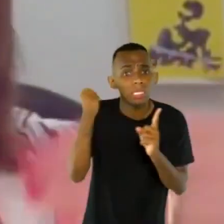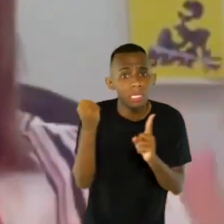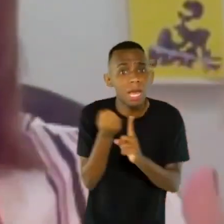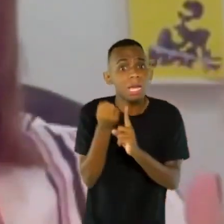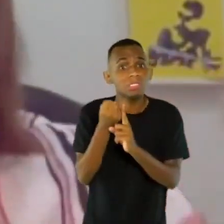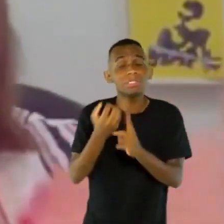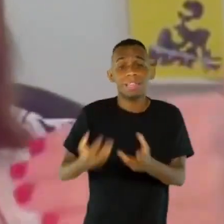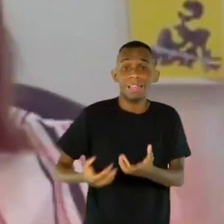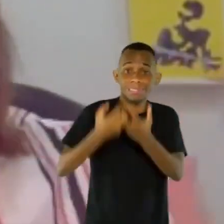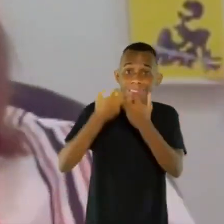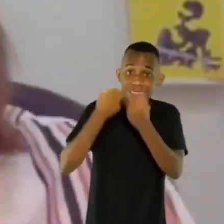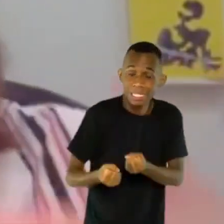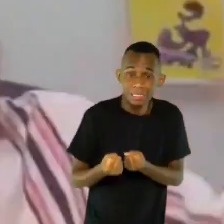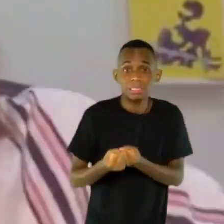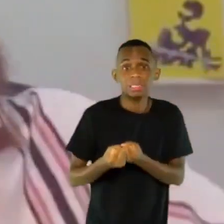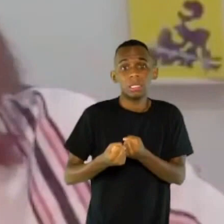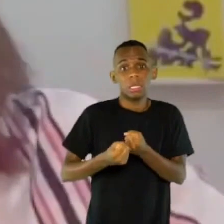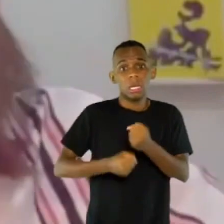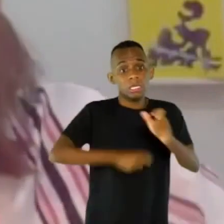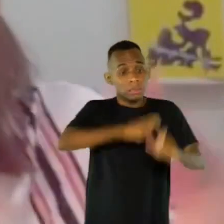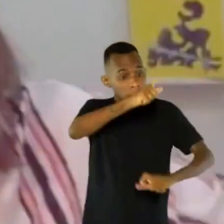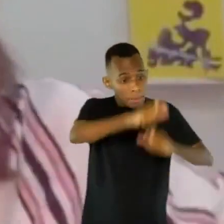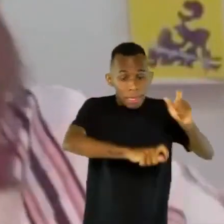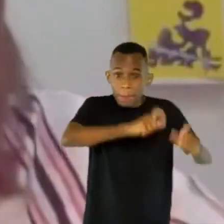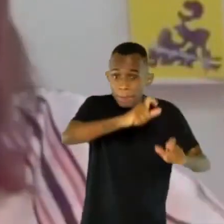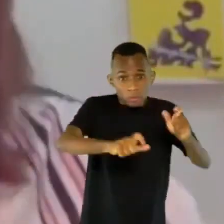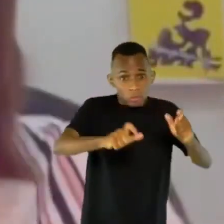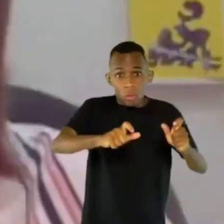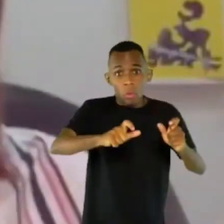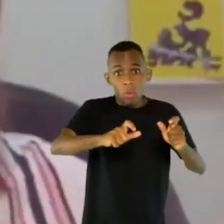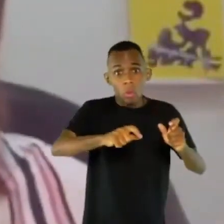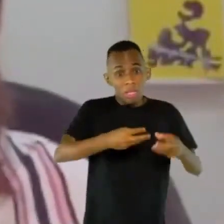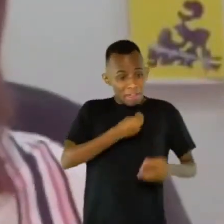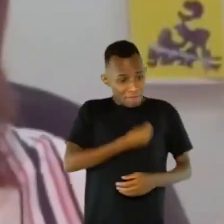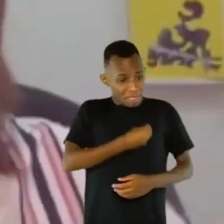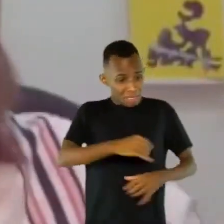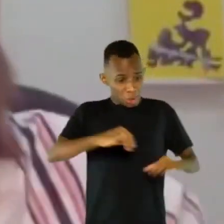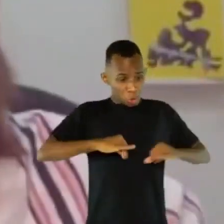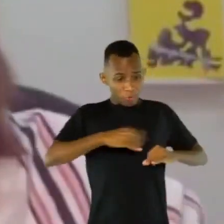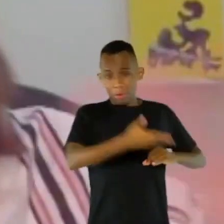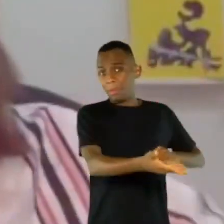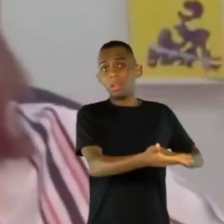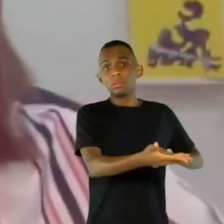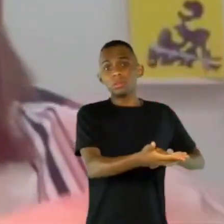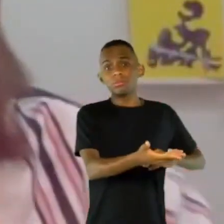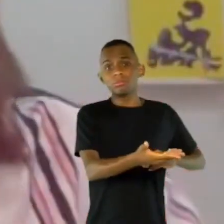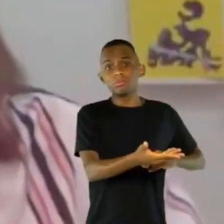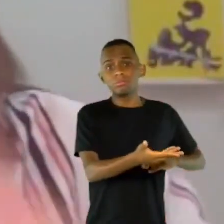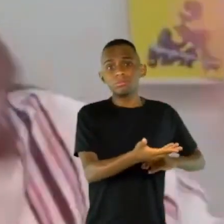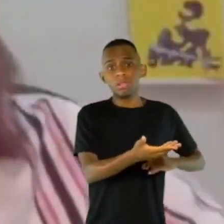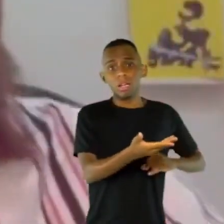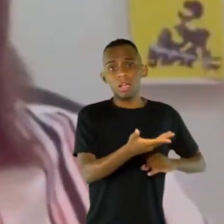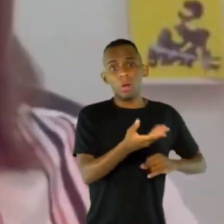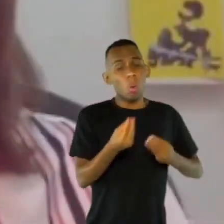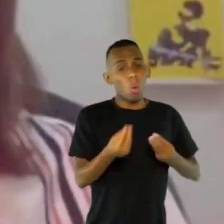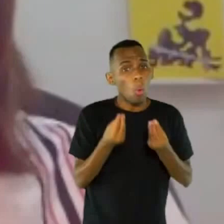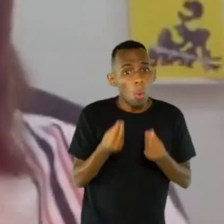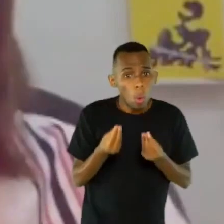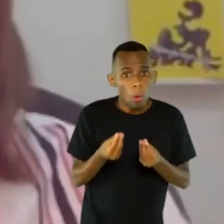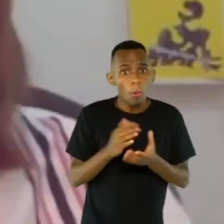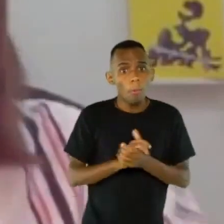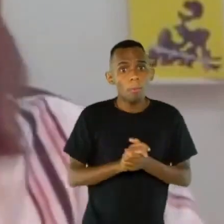seus cidadãos vivam dessa forma, né? Nesse um grande campo